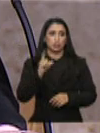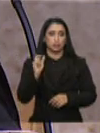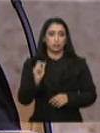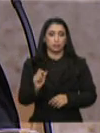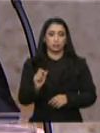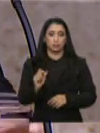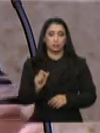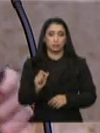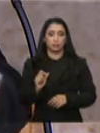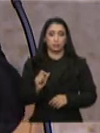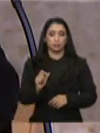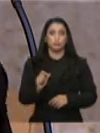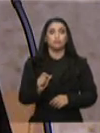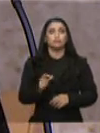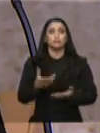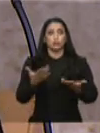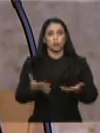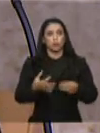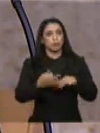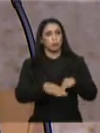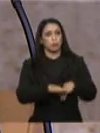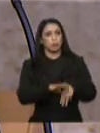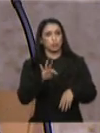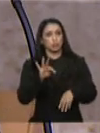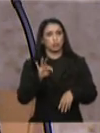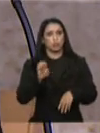saudoso ministro Teori Zavascki,